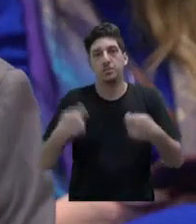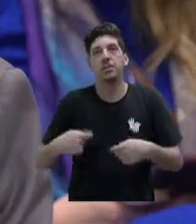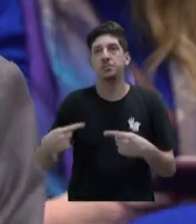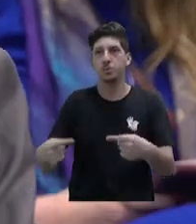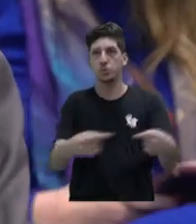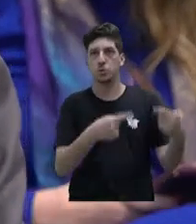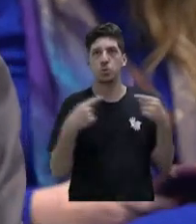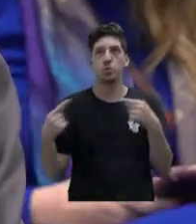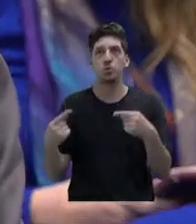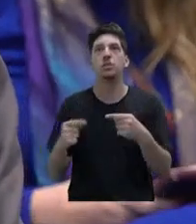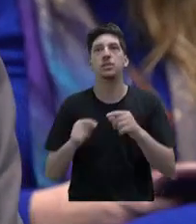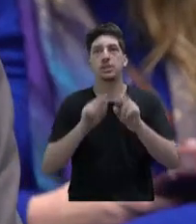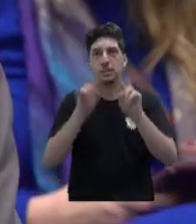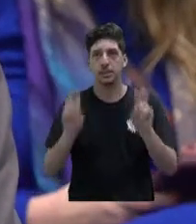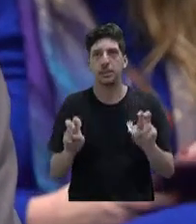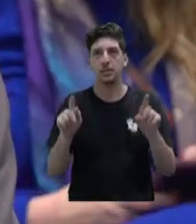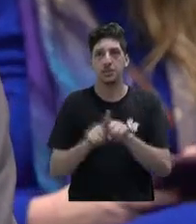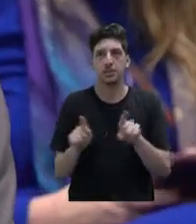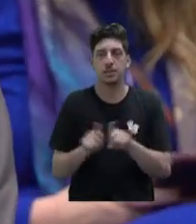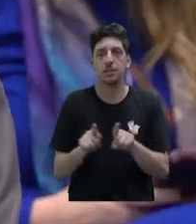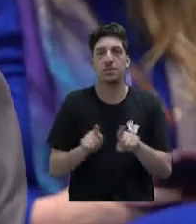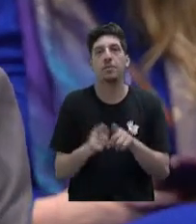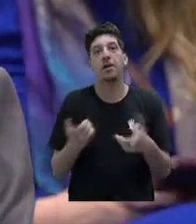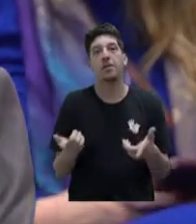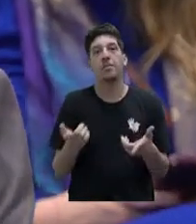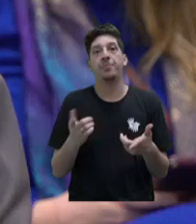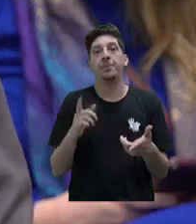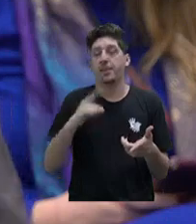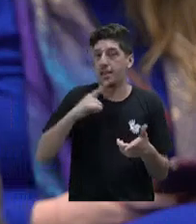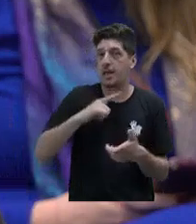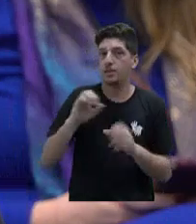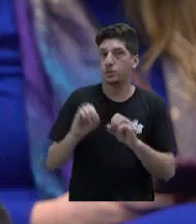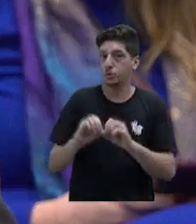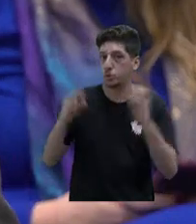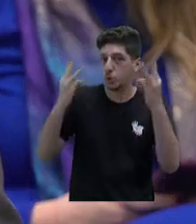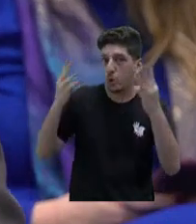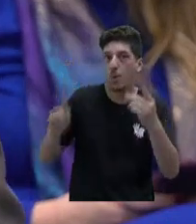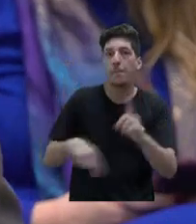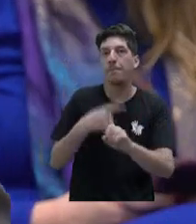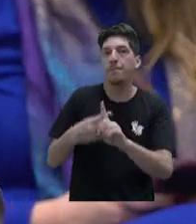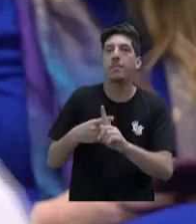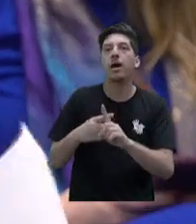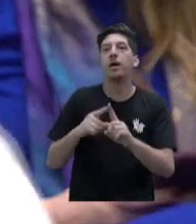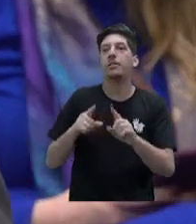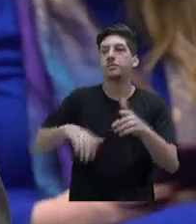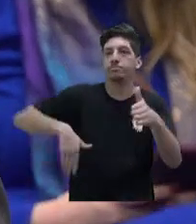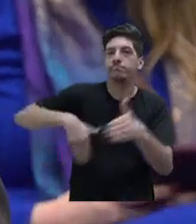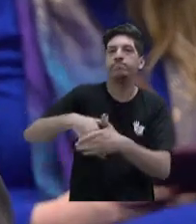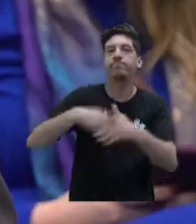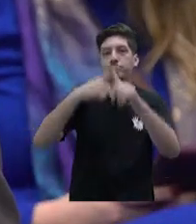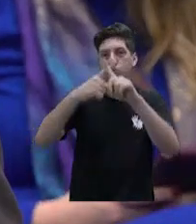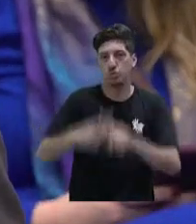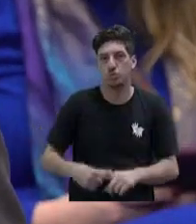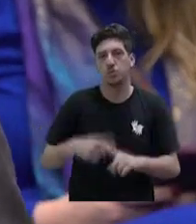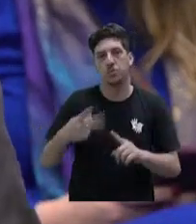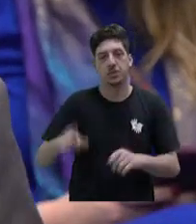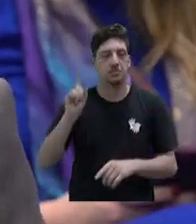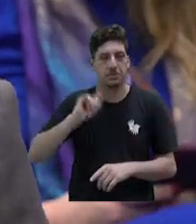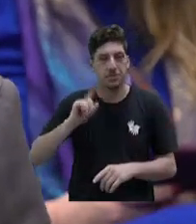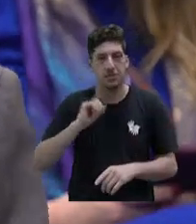discutir essa questão de ter os shows e ter os jogos de futebol aqui em Minas Gerais. E que bom que o